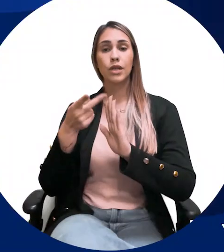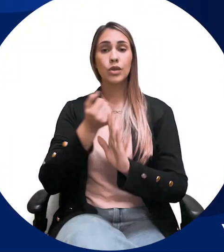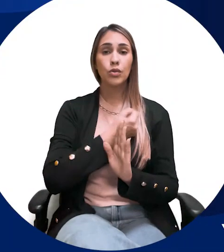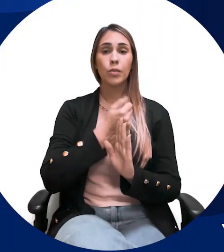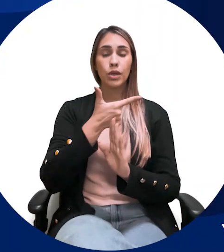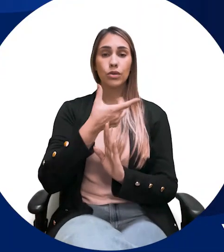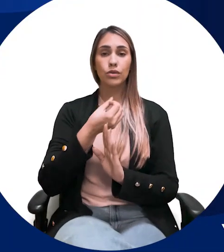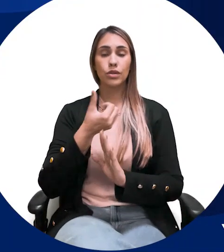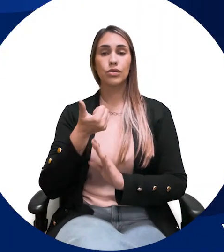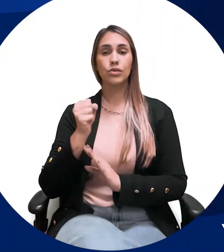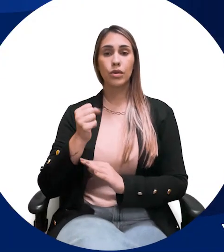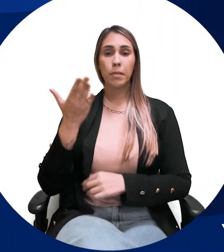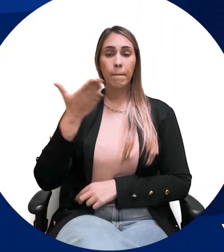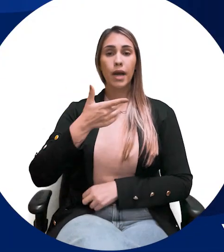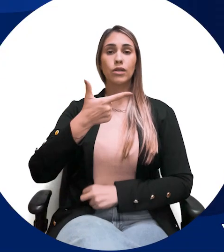Portaria número